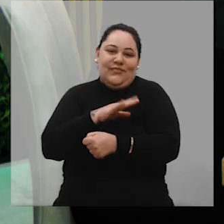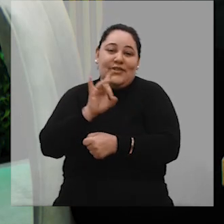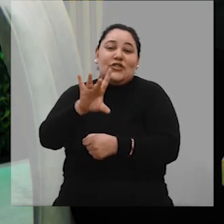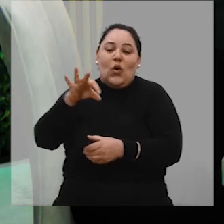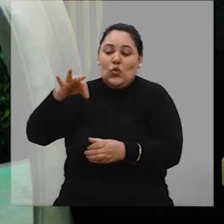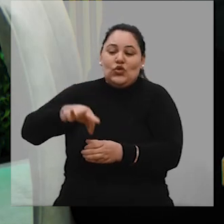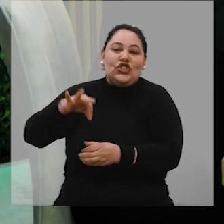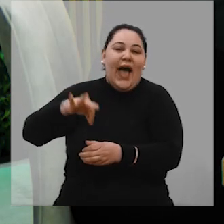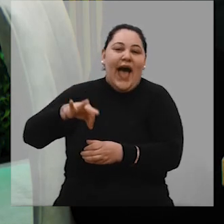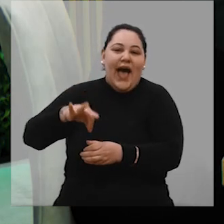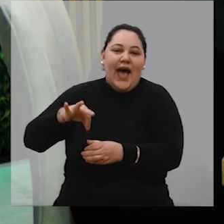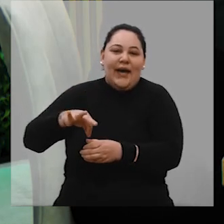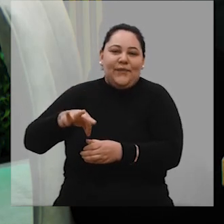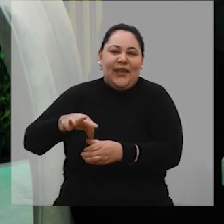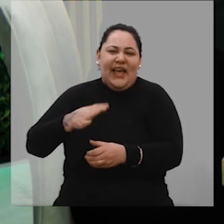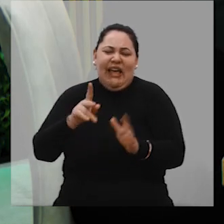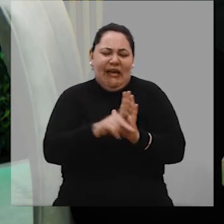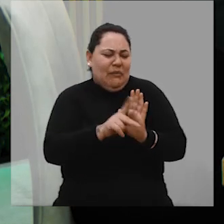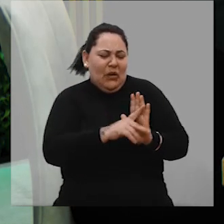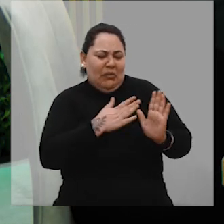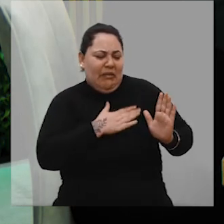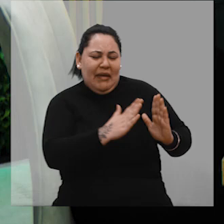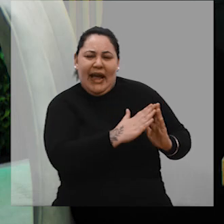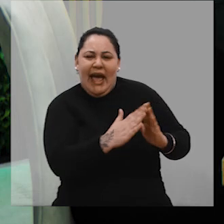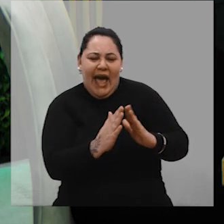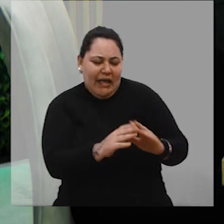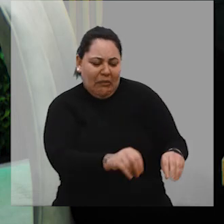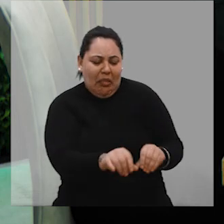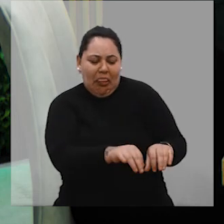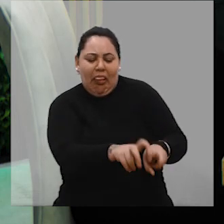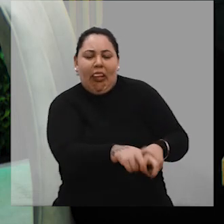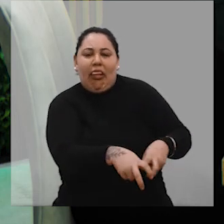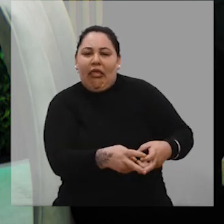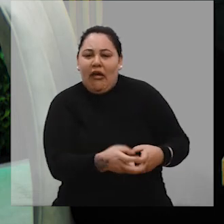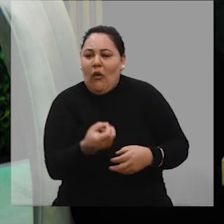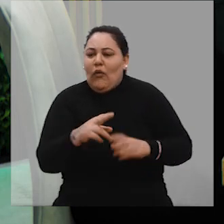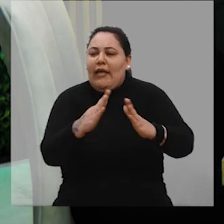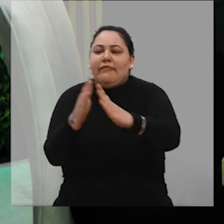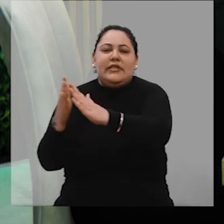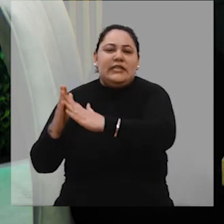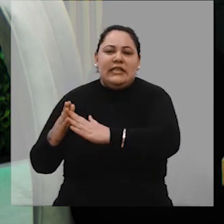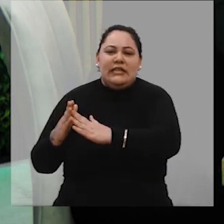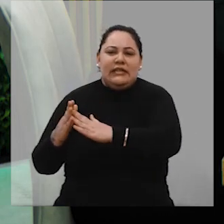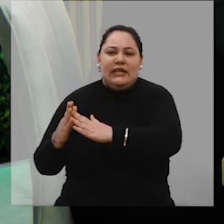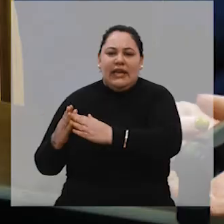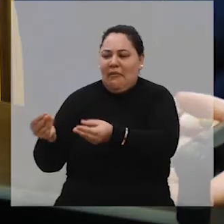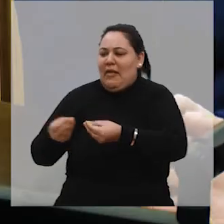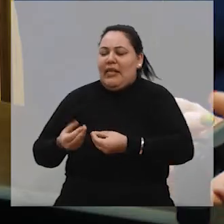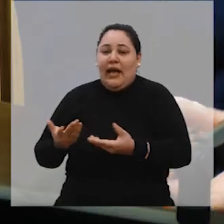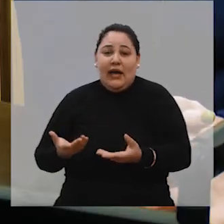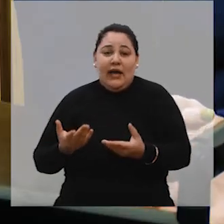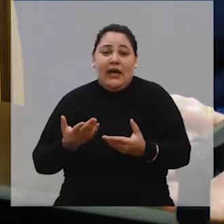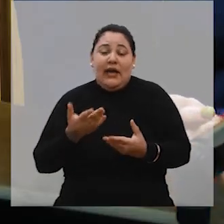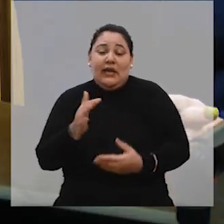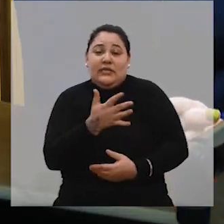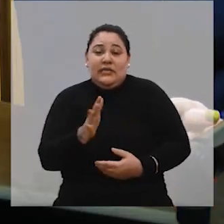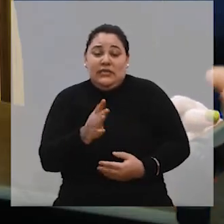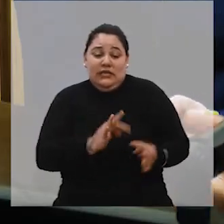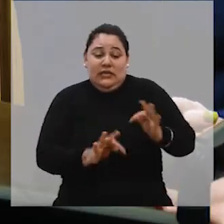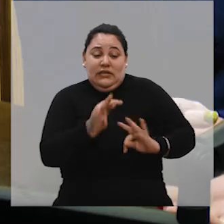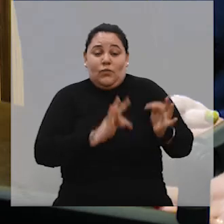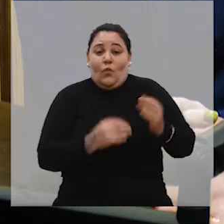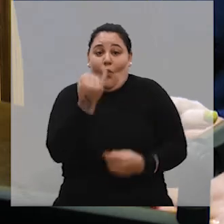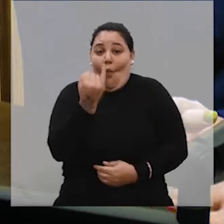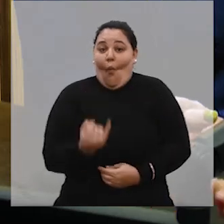um chazinho ali da minha horta, da horta da vizinha, às vezes tratamentos para emagrecer,